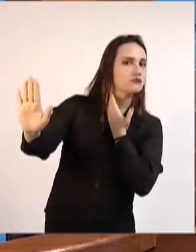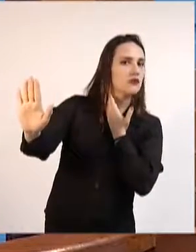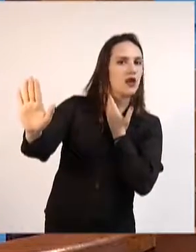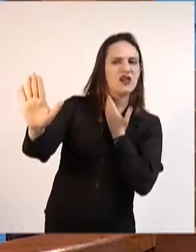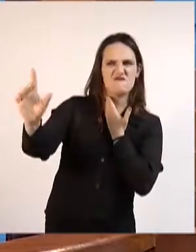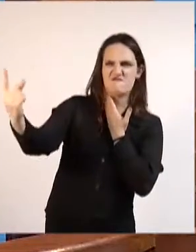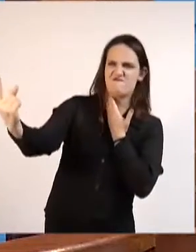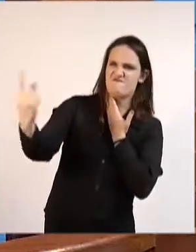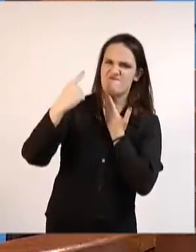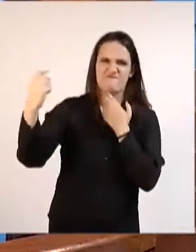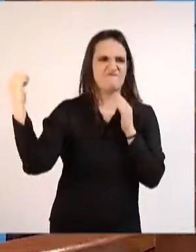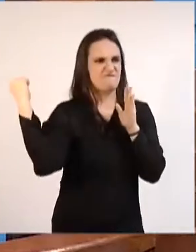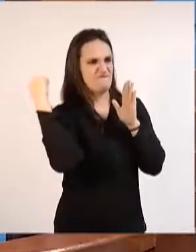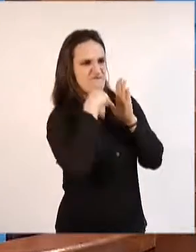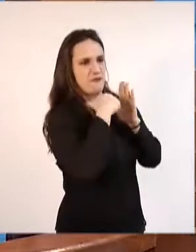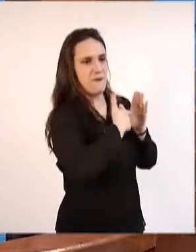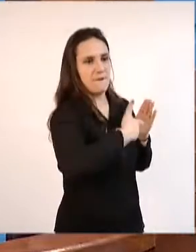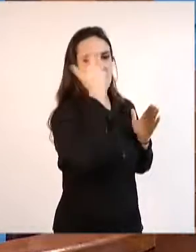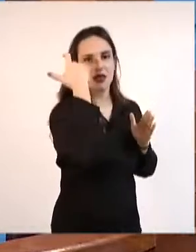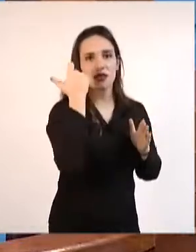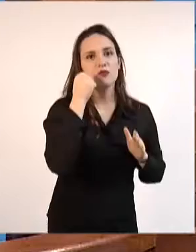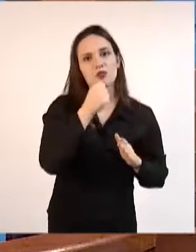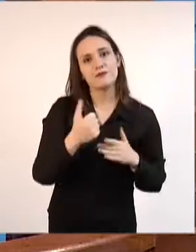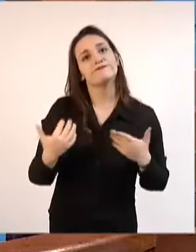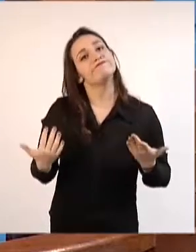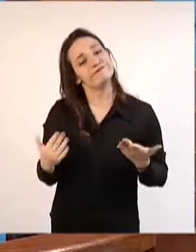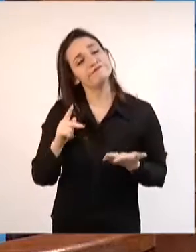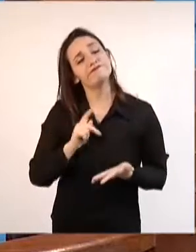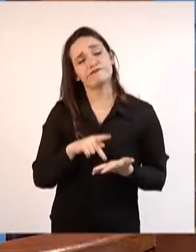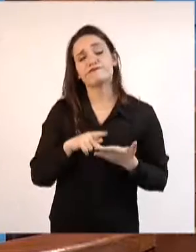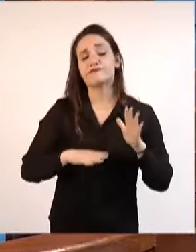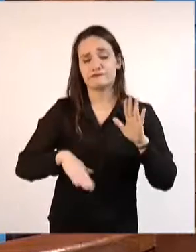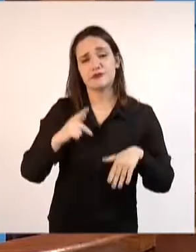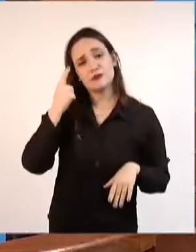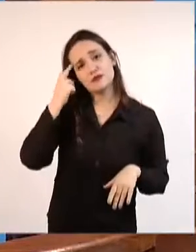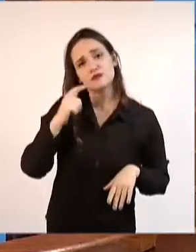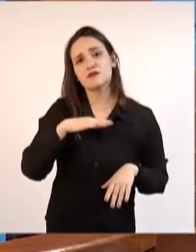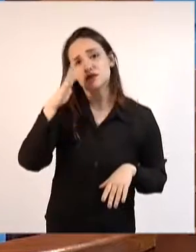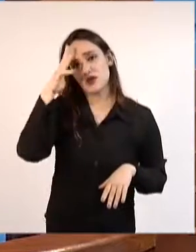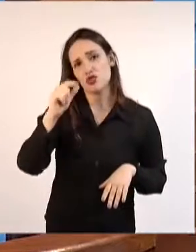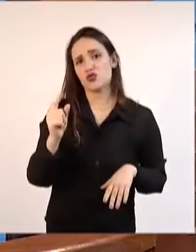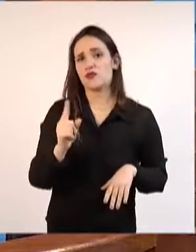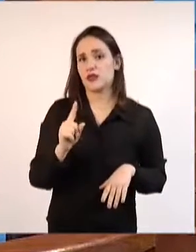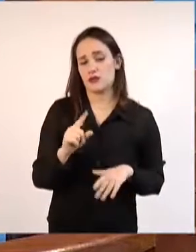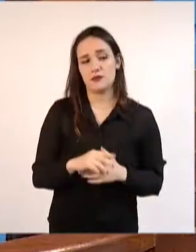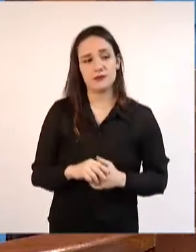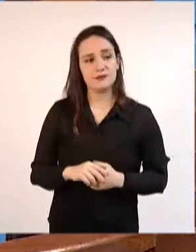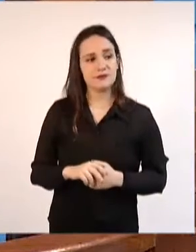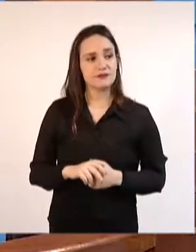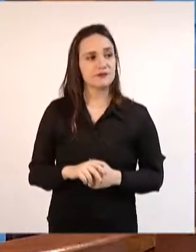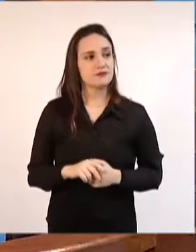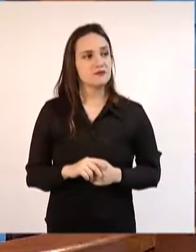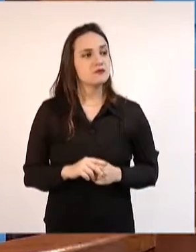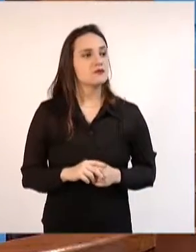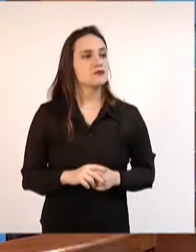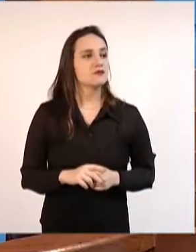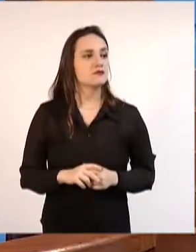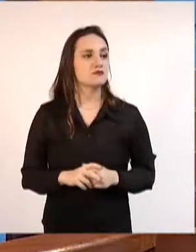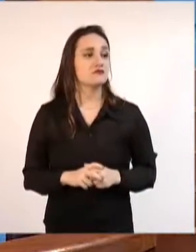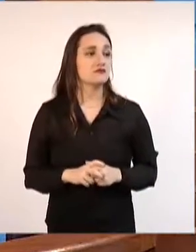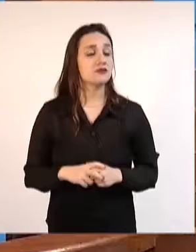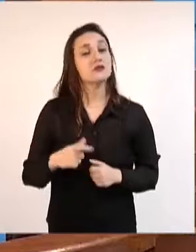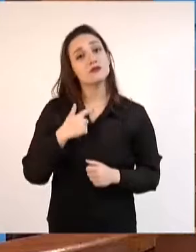nada. Eu entendo que a medida protetiva é uma boa